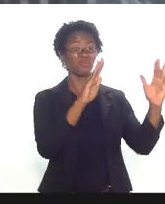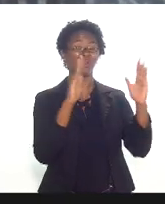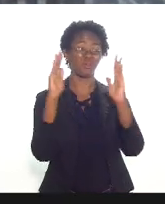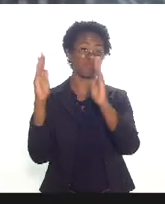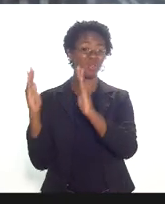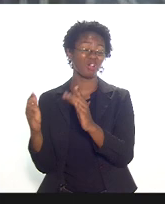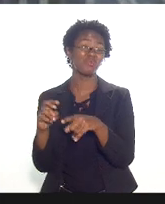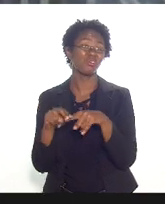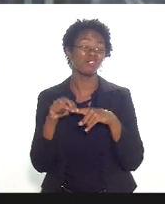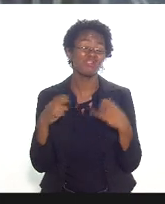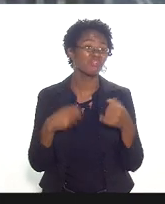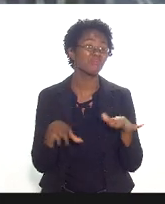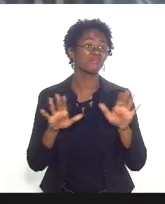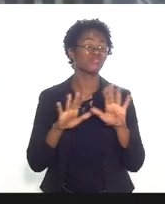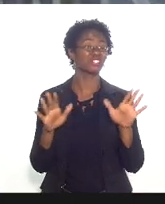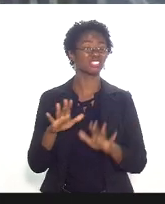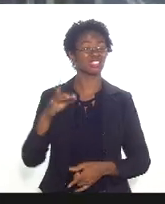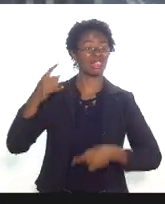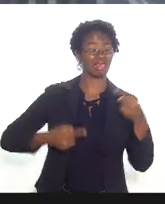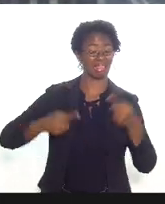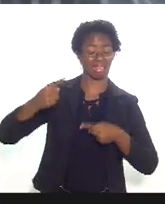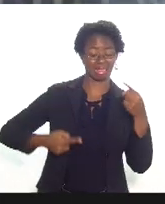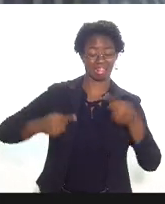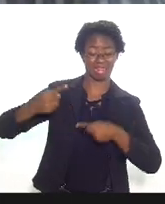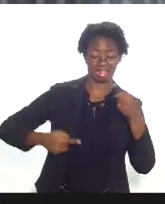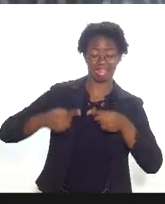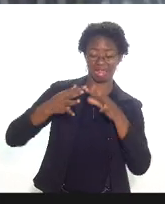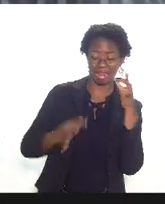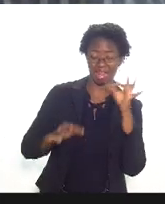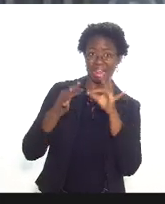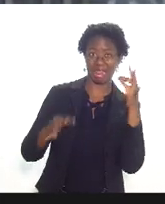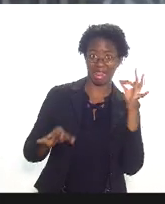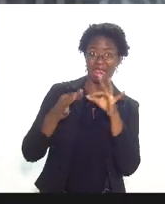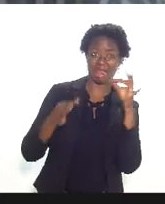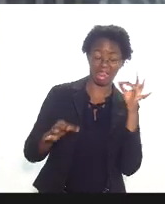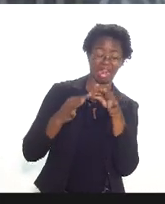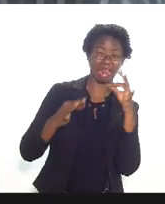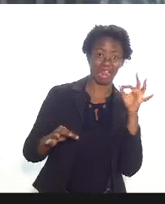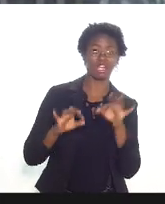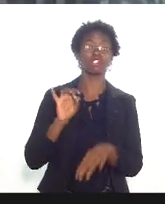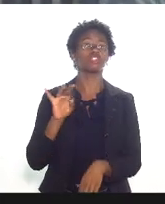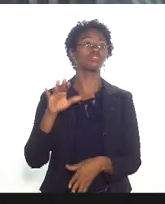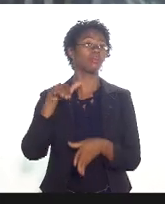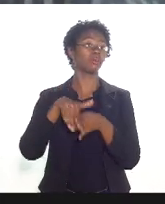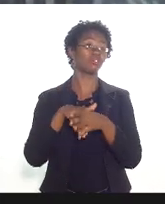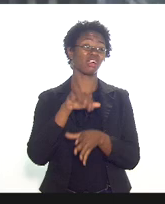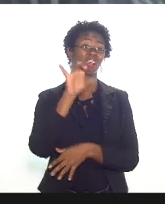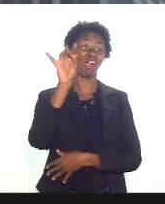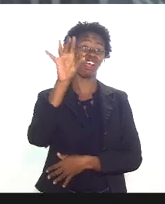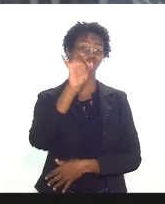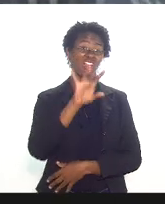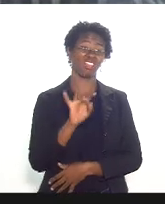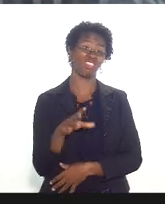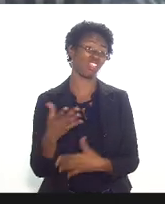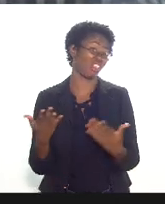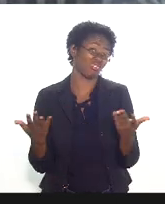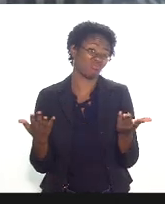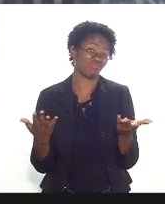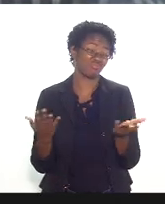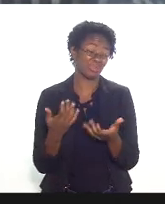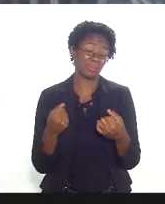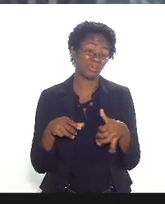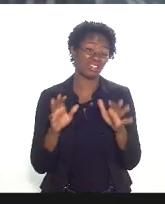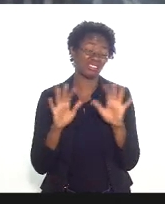há necessidade da gente ficar aqui um tempão no ar, efetivamente, para votar caso a caso, né? Porque